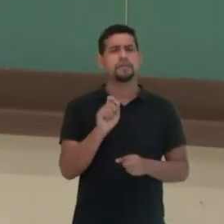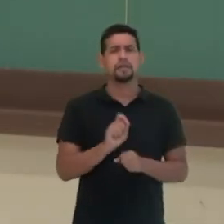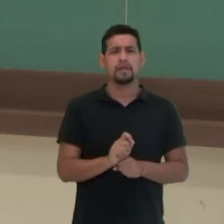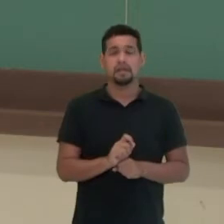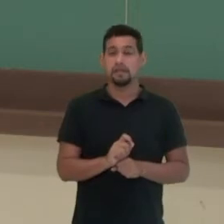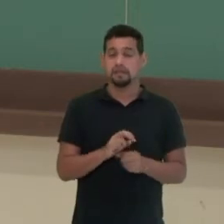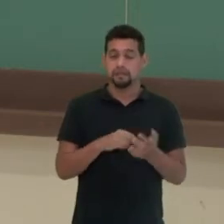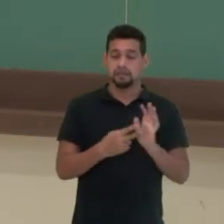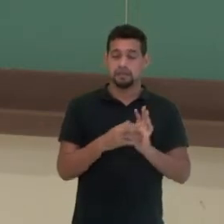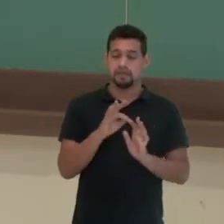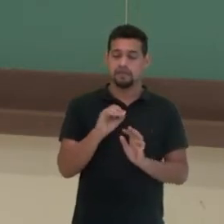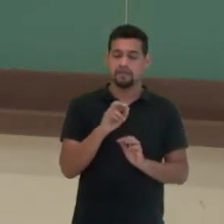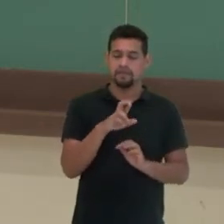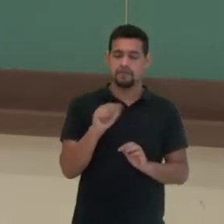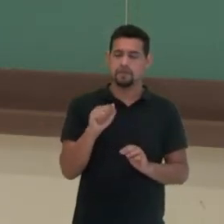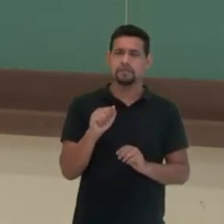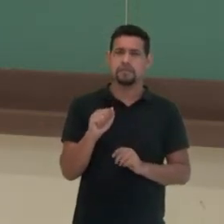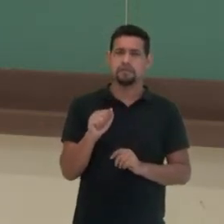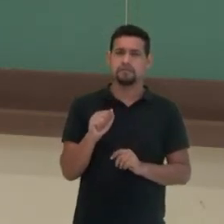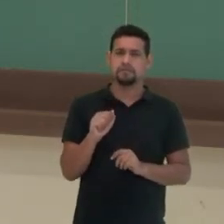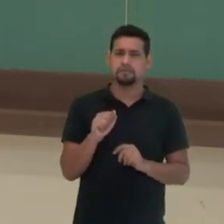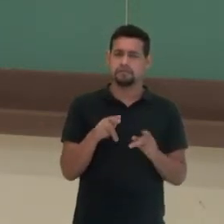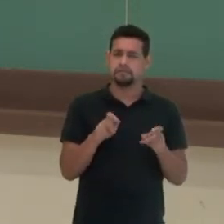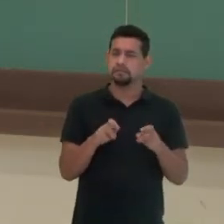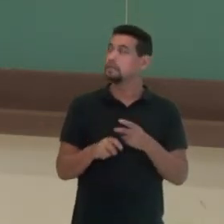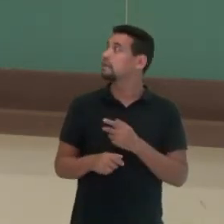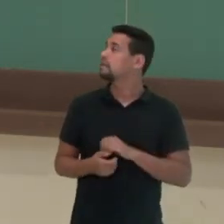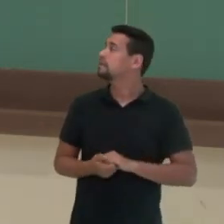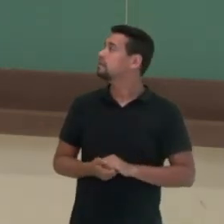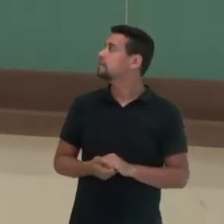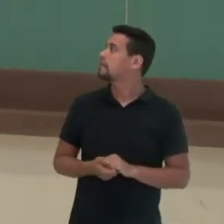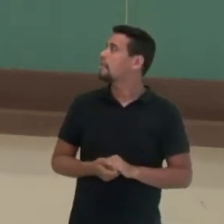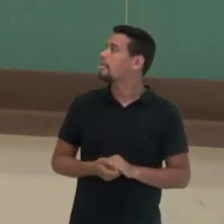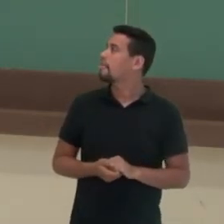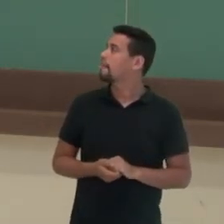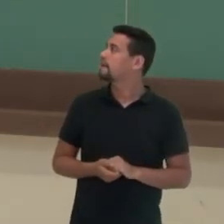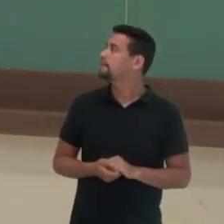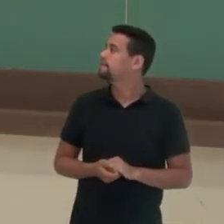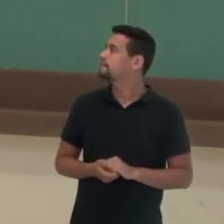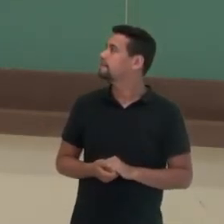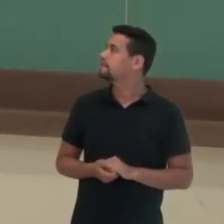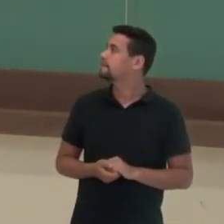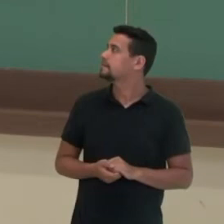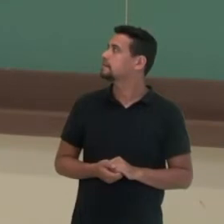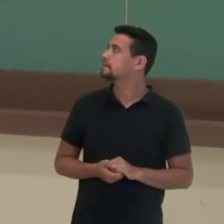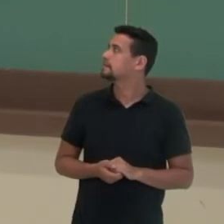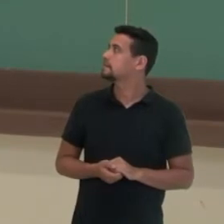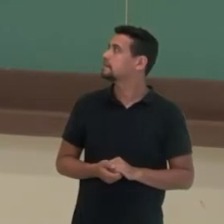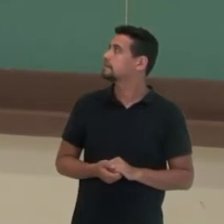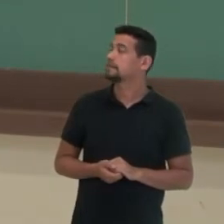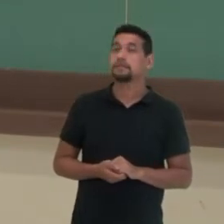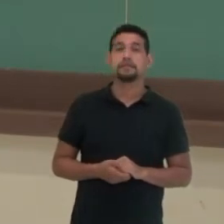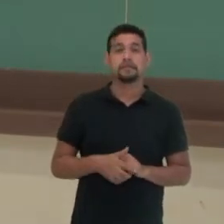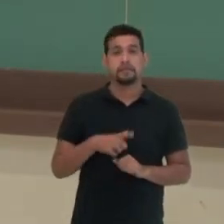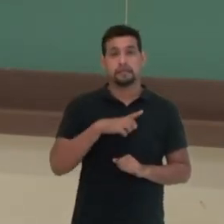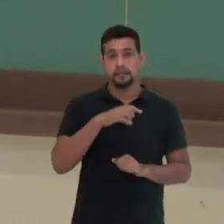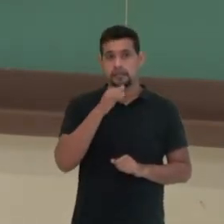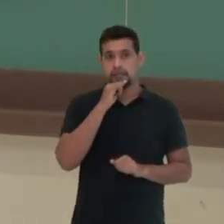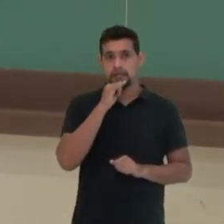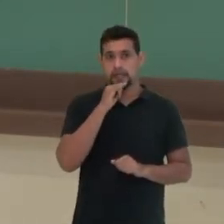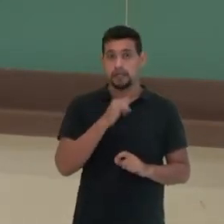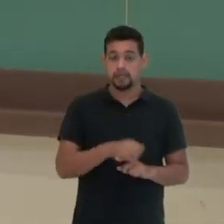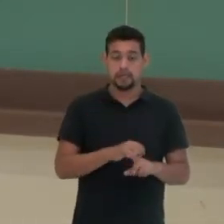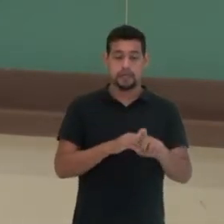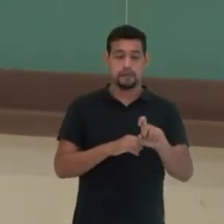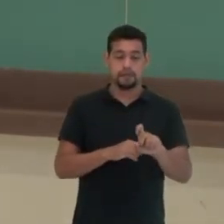Que a força resistente, olha aqui em cima, ó, a força resistente, ela está entre o ponto